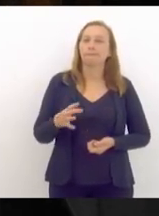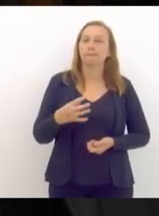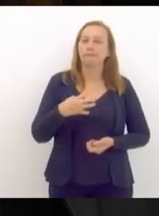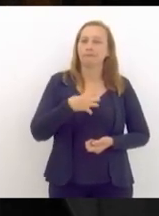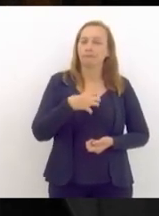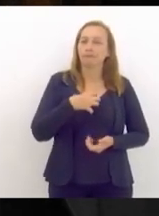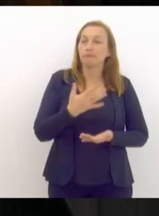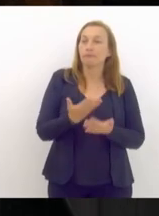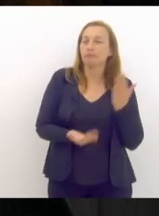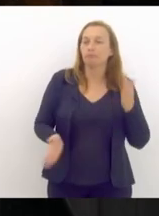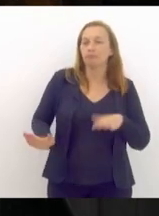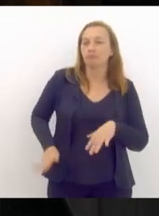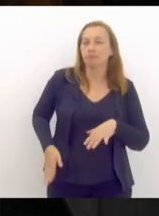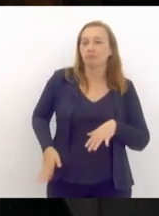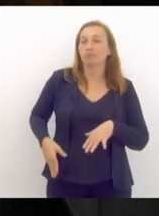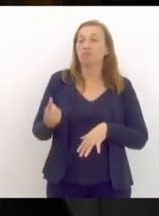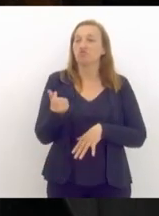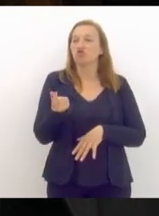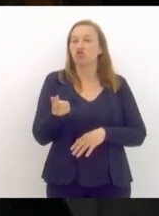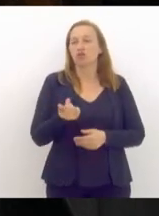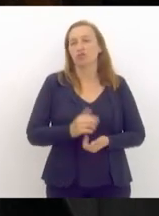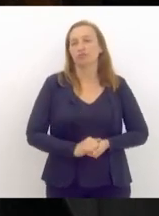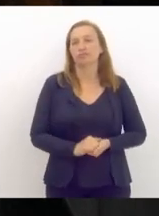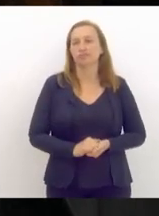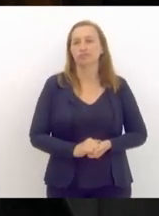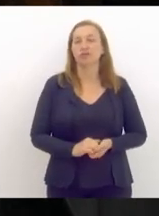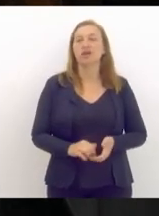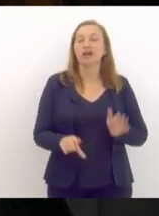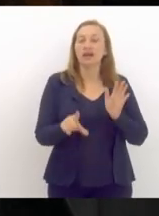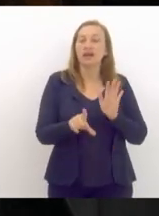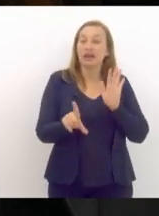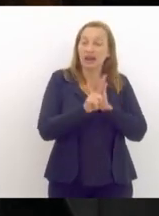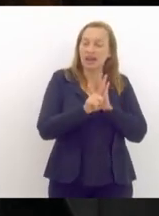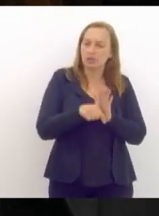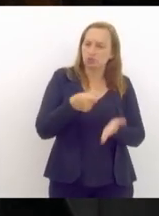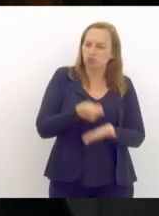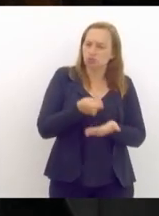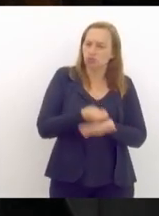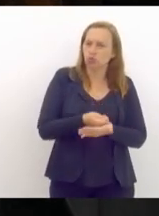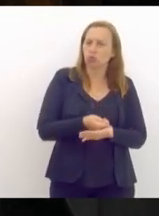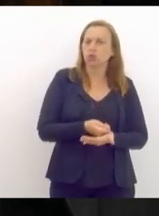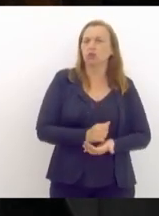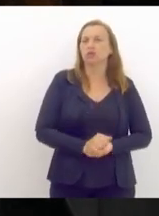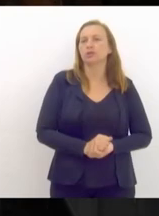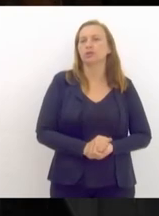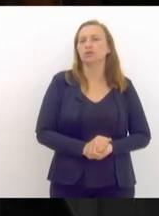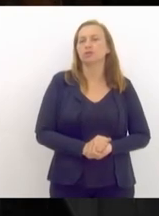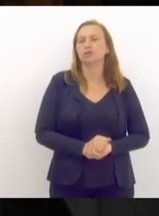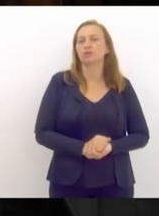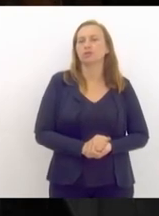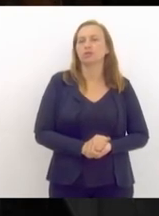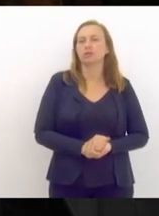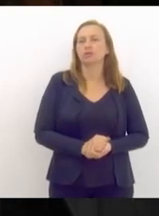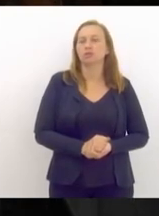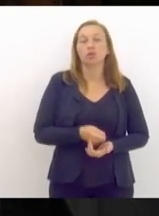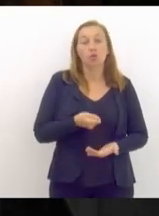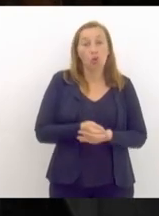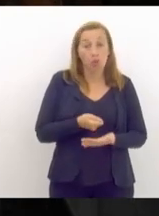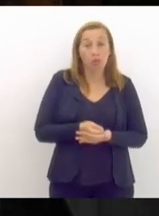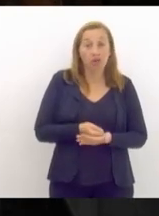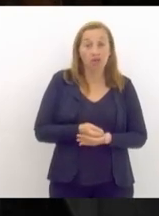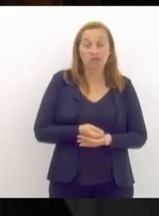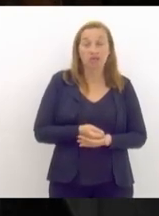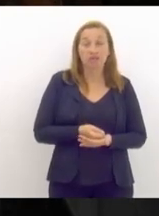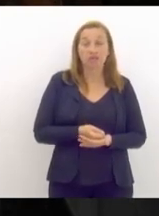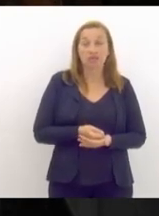bolso. Então, quando tivermos leis aqui mais duras, mais rígidas, quando tivermos aqui cobranças que realmente